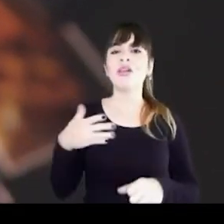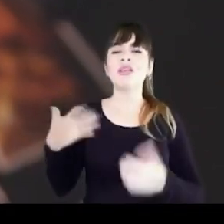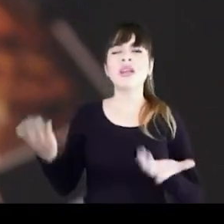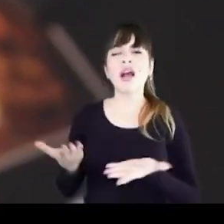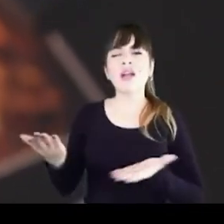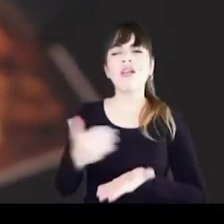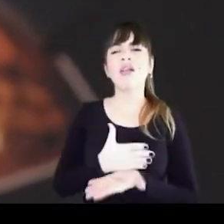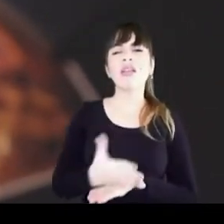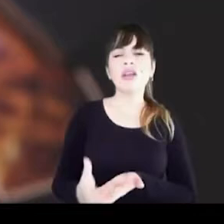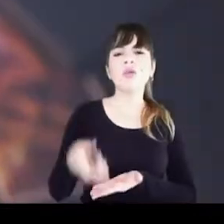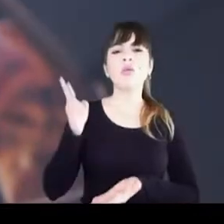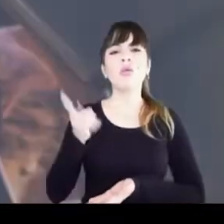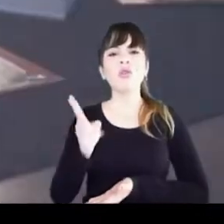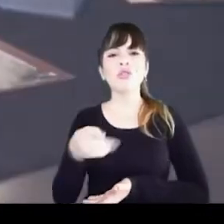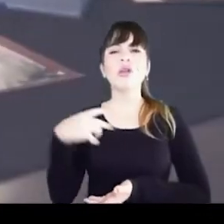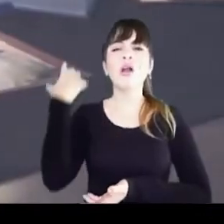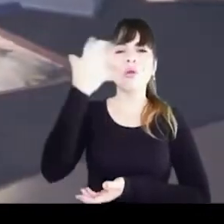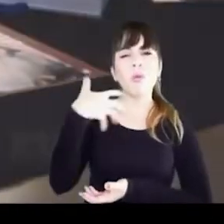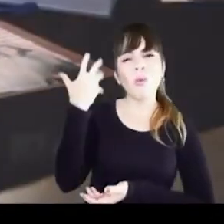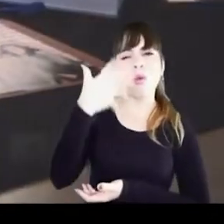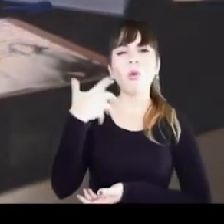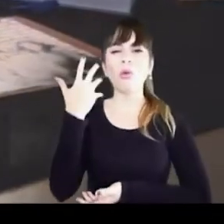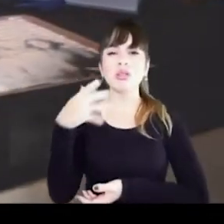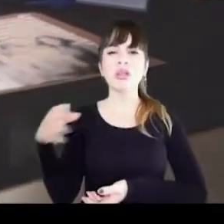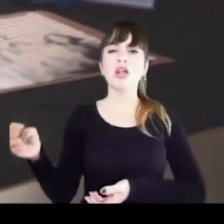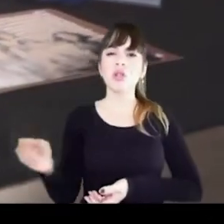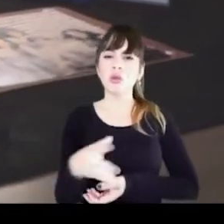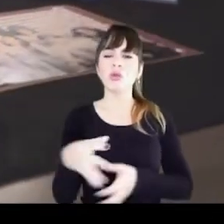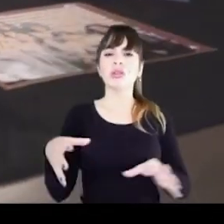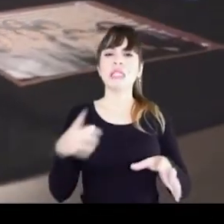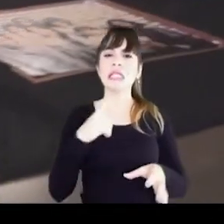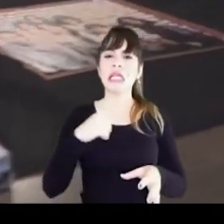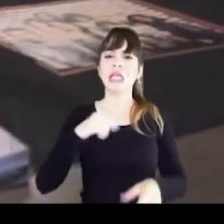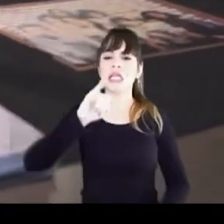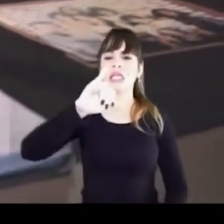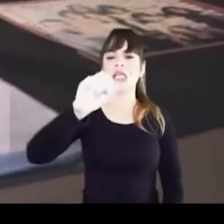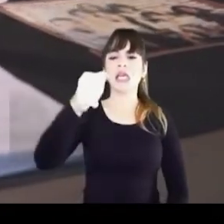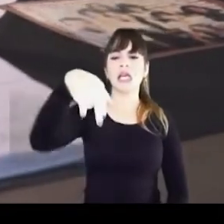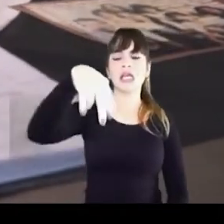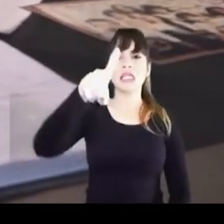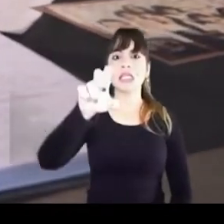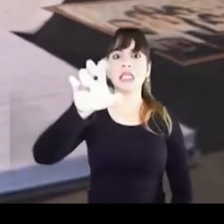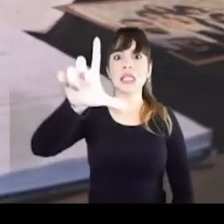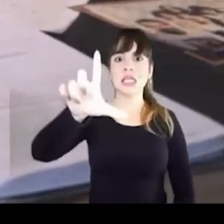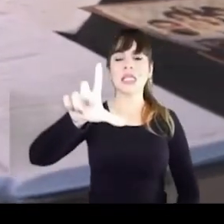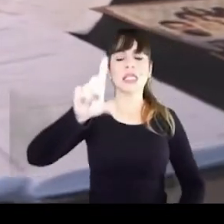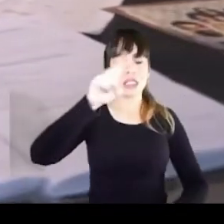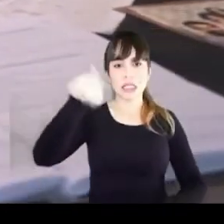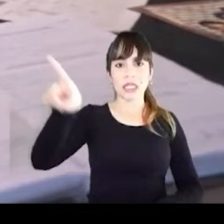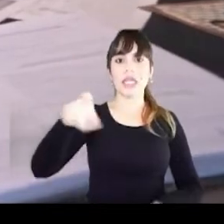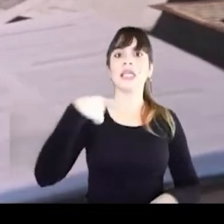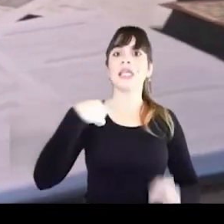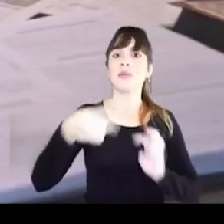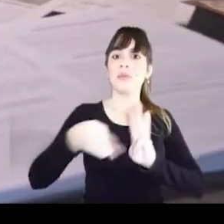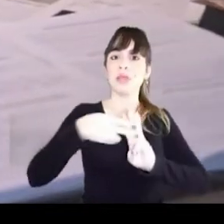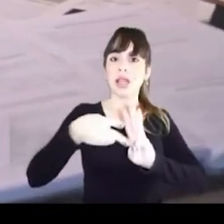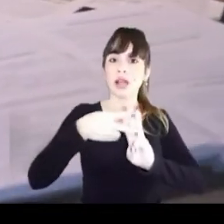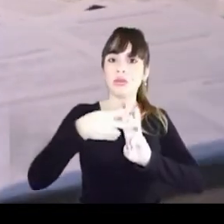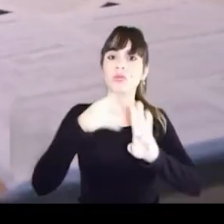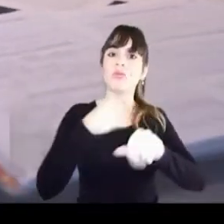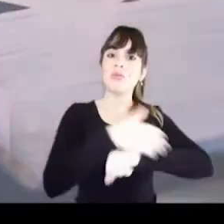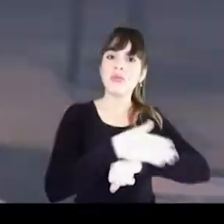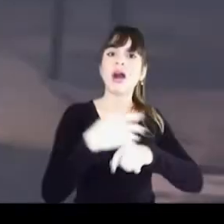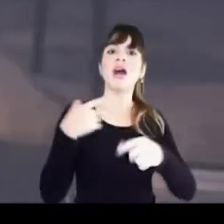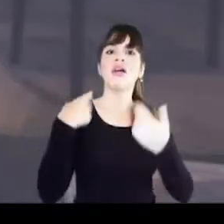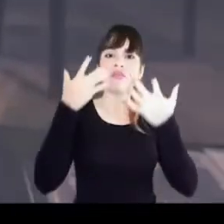a gente ia continuar com o espetáculo mais novo, o Iandê Tecorrá. A gente ia fazer temporada no Dragão e